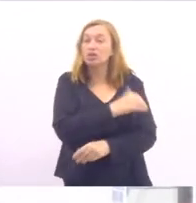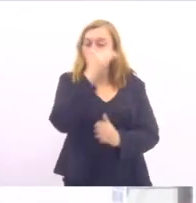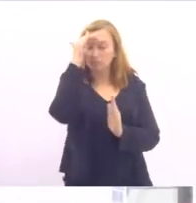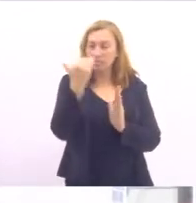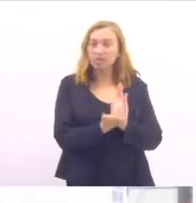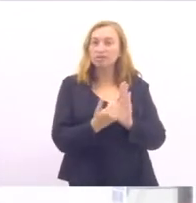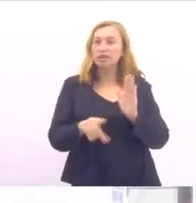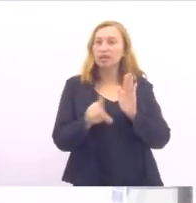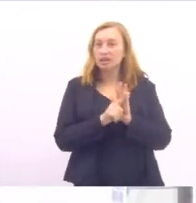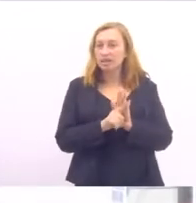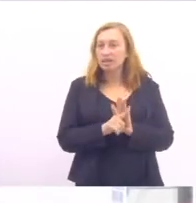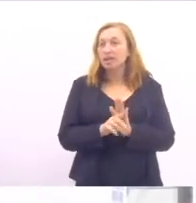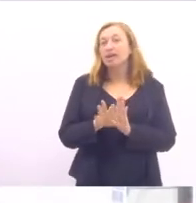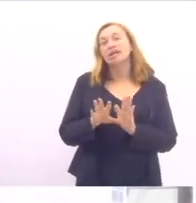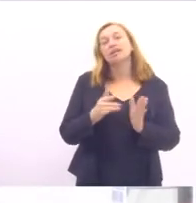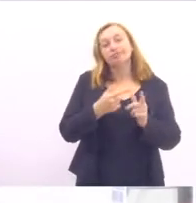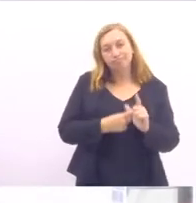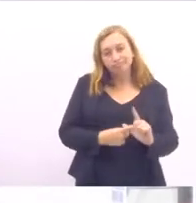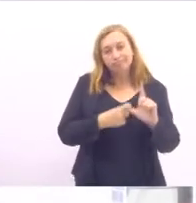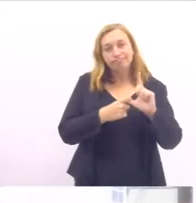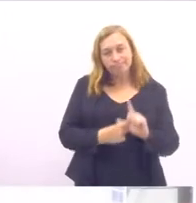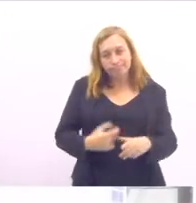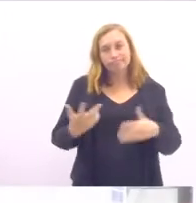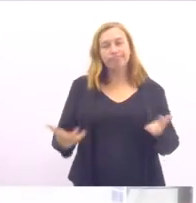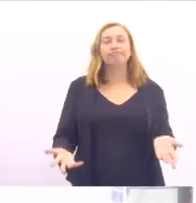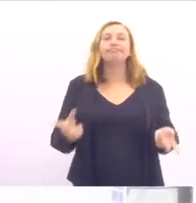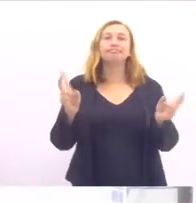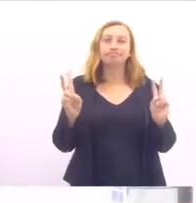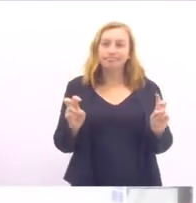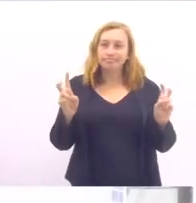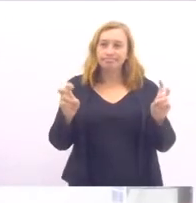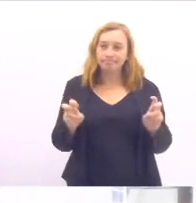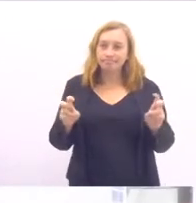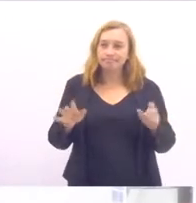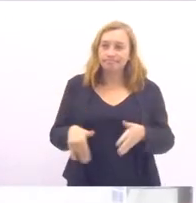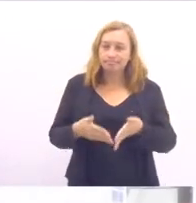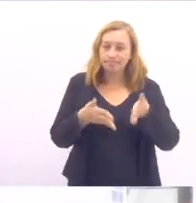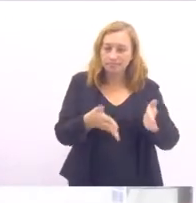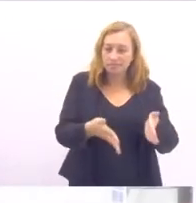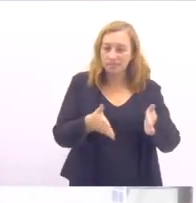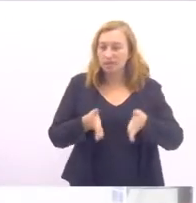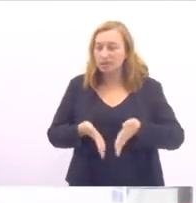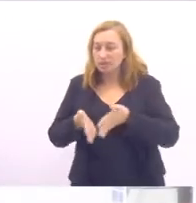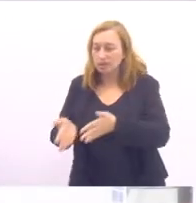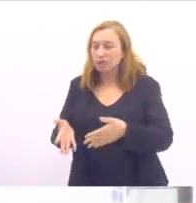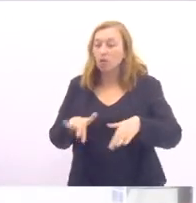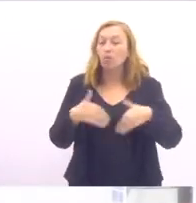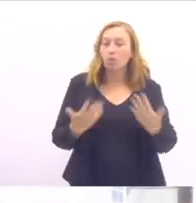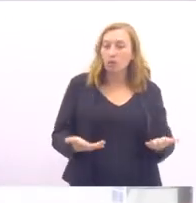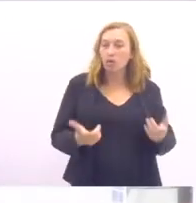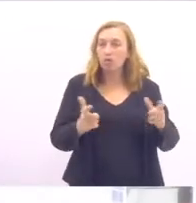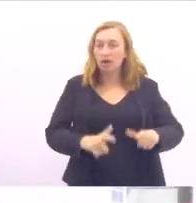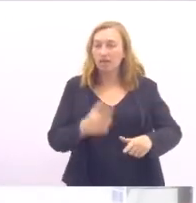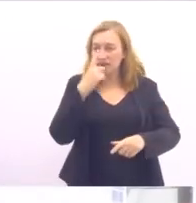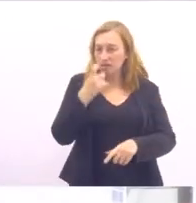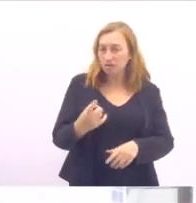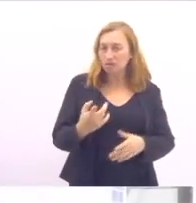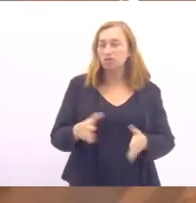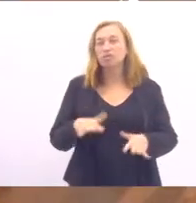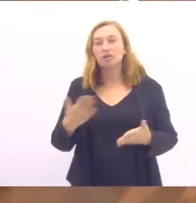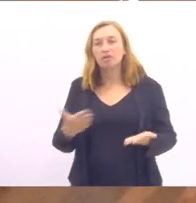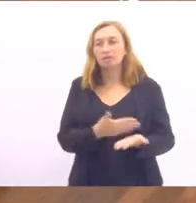lei, aquelas pendências da questão da destinação do material reciclável. Bom, então vamos